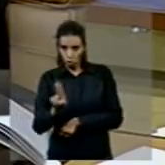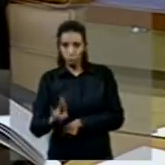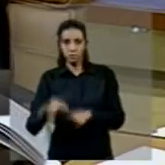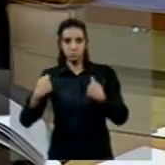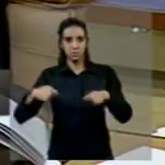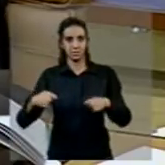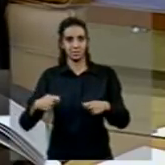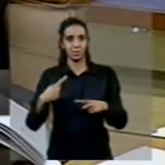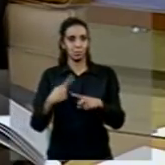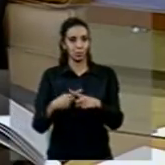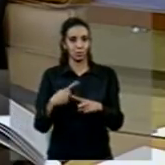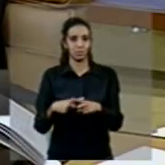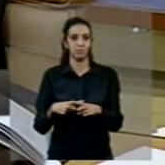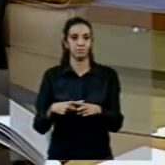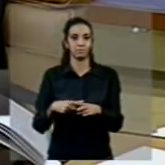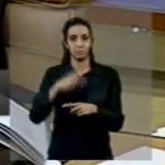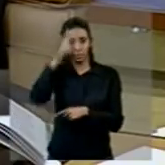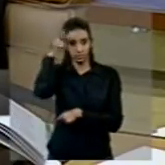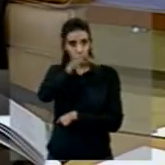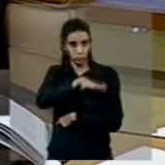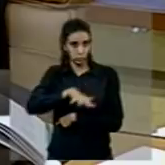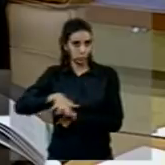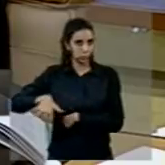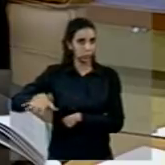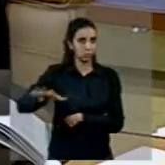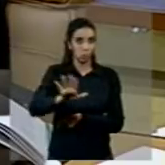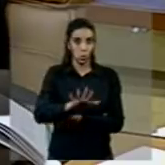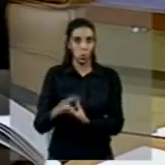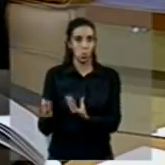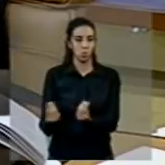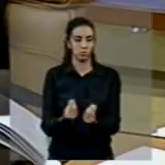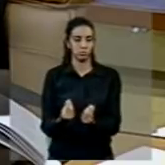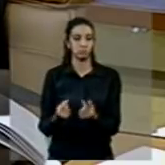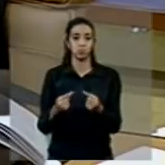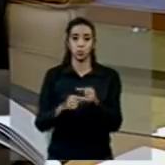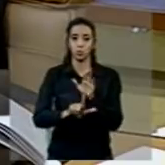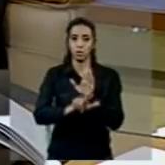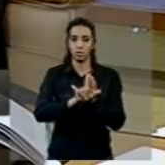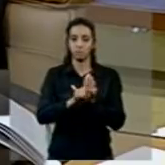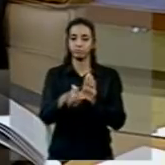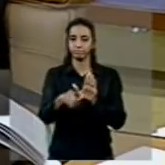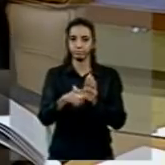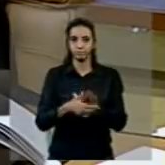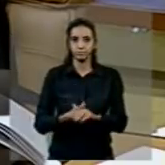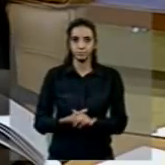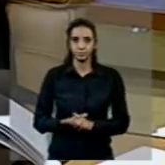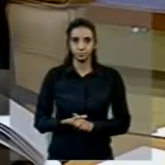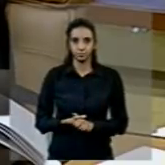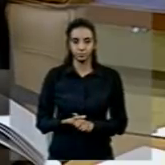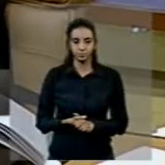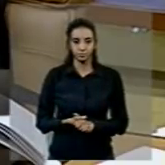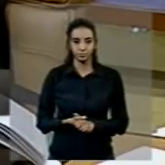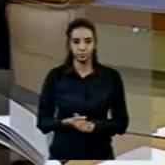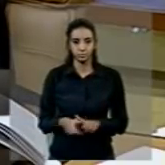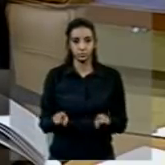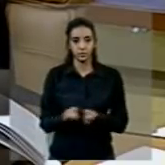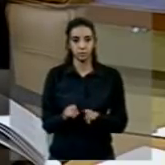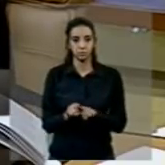no universo dos eleitores e, portanto, nos termos da lei e com base na lei. E também não me